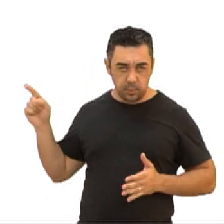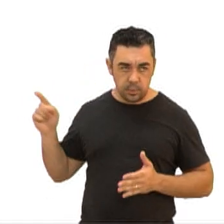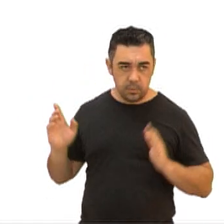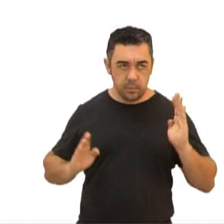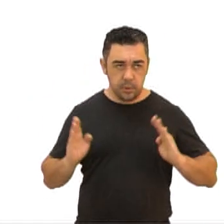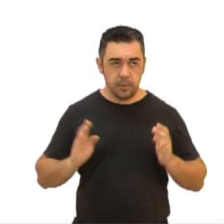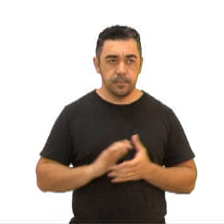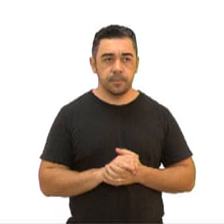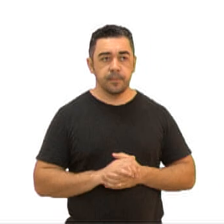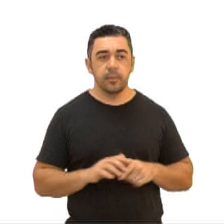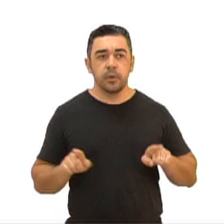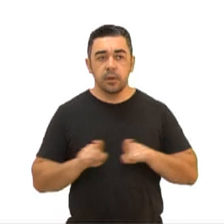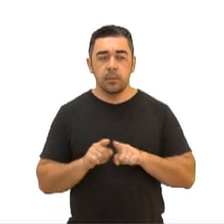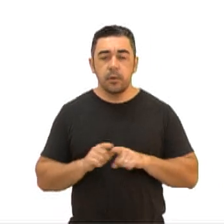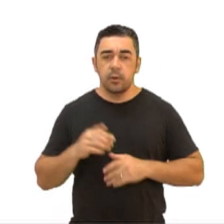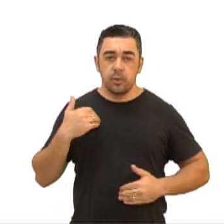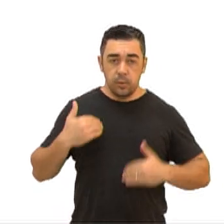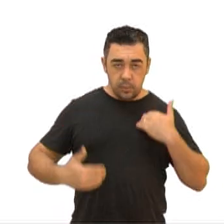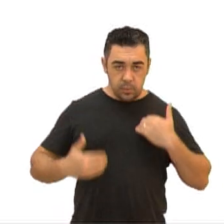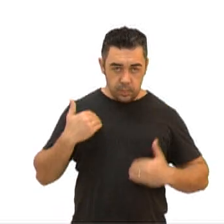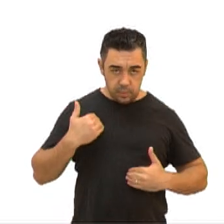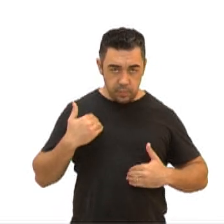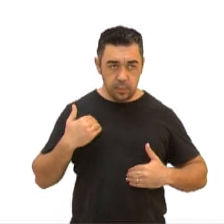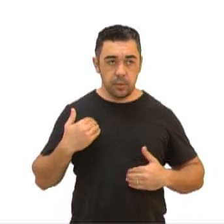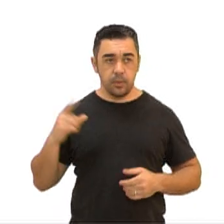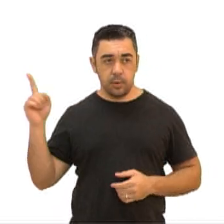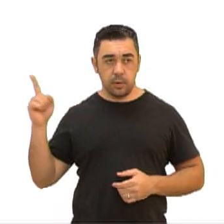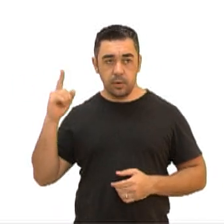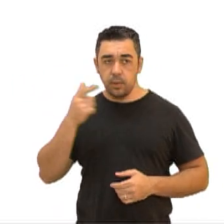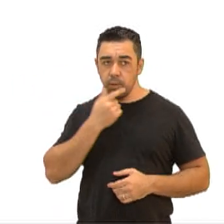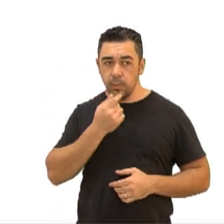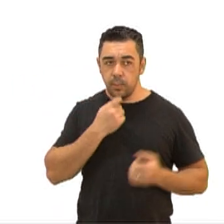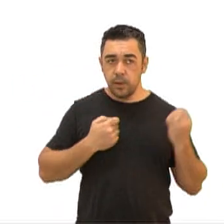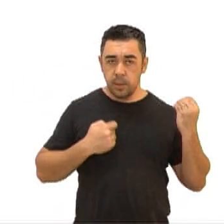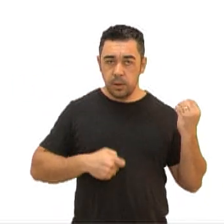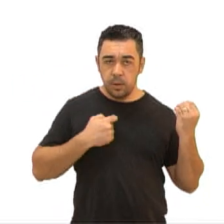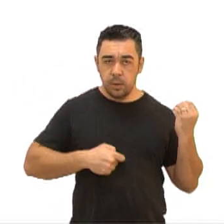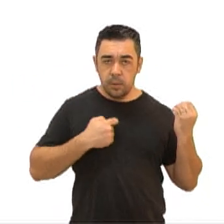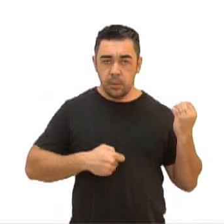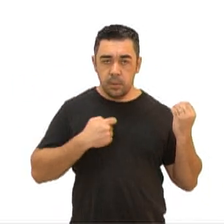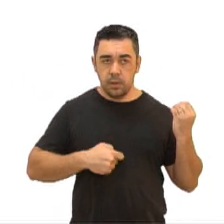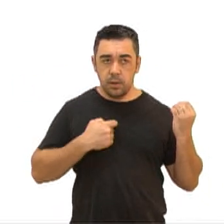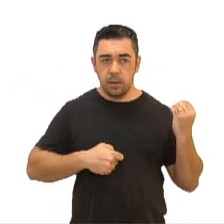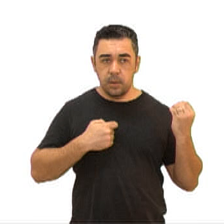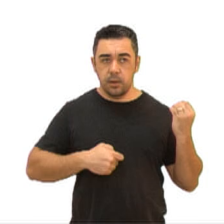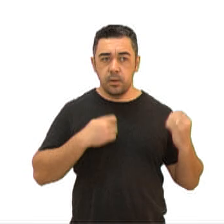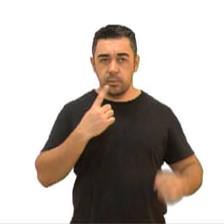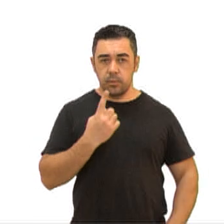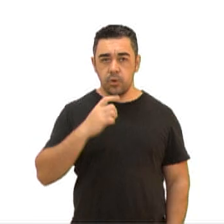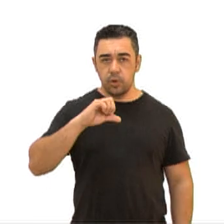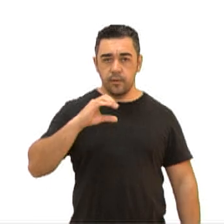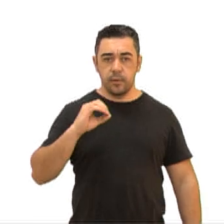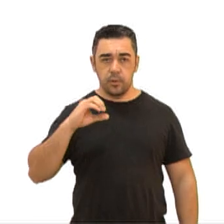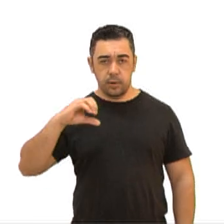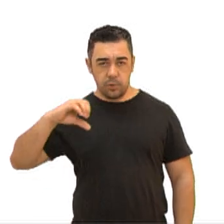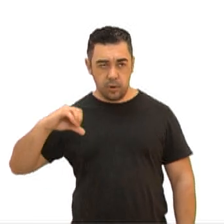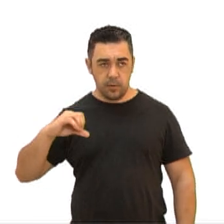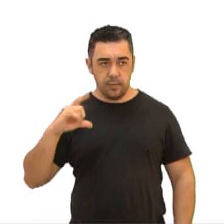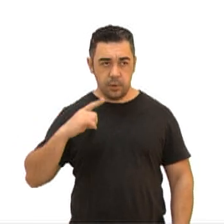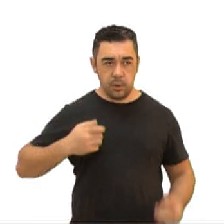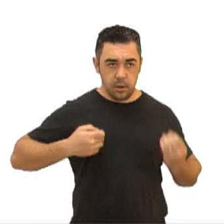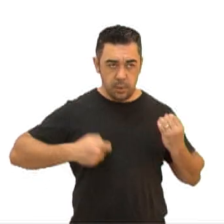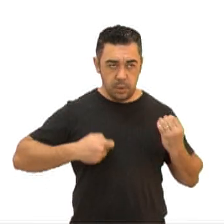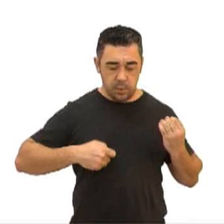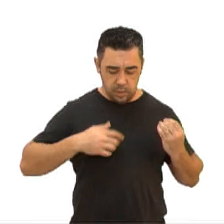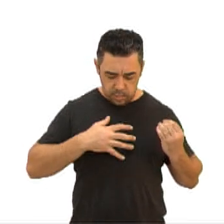E as figuras humanas. Aqui é a guitarrista, que na verdade está tocando um bandolim, aquele violão